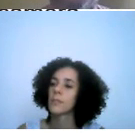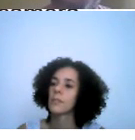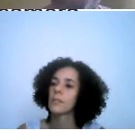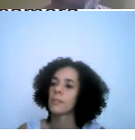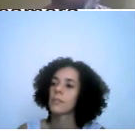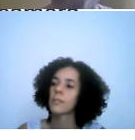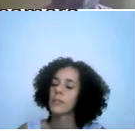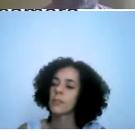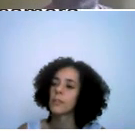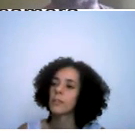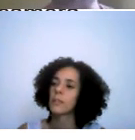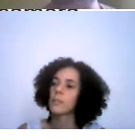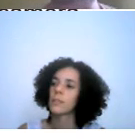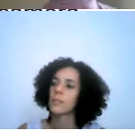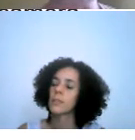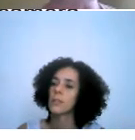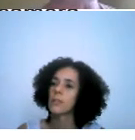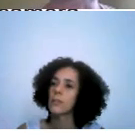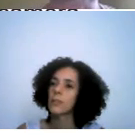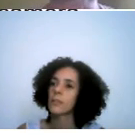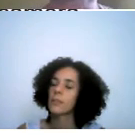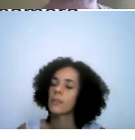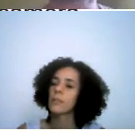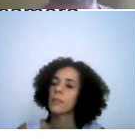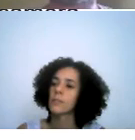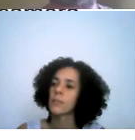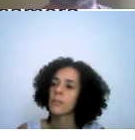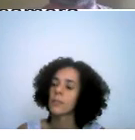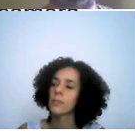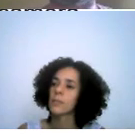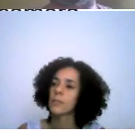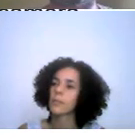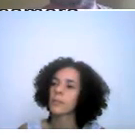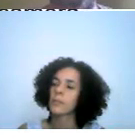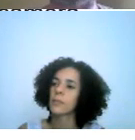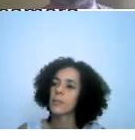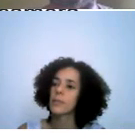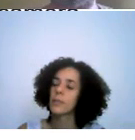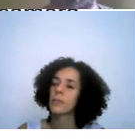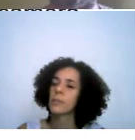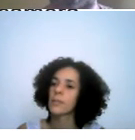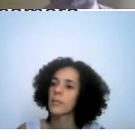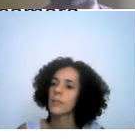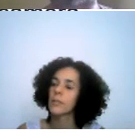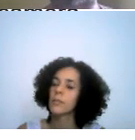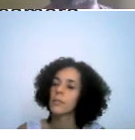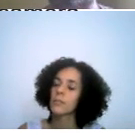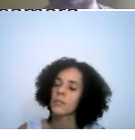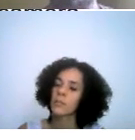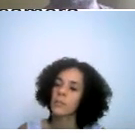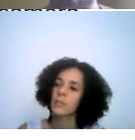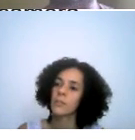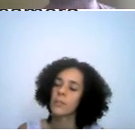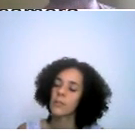espécies nativas. Uma fauna que pode vir associada à água de lastro, né, aquela água que é colocada dentro